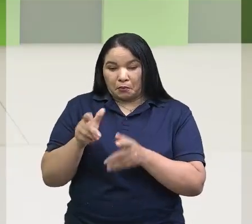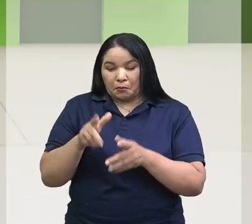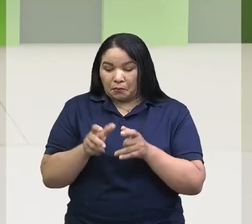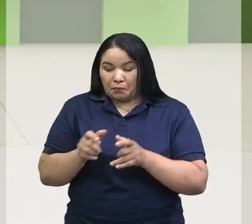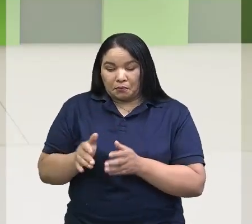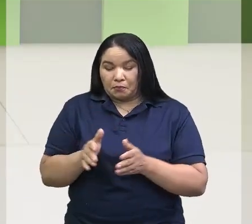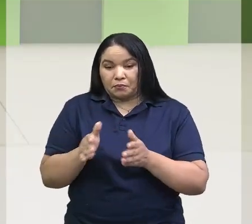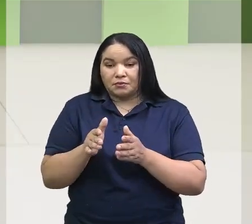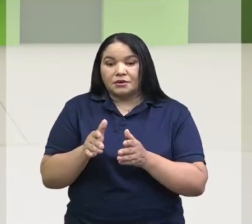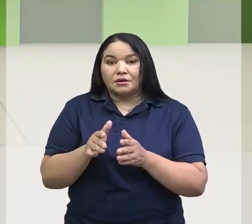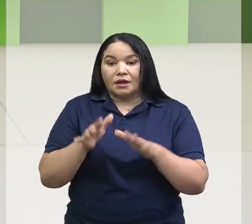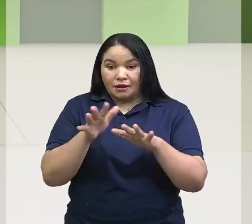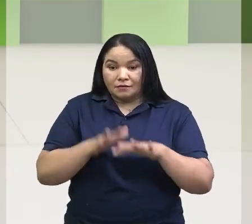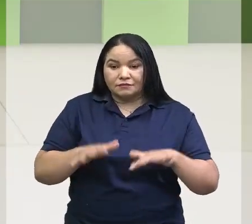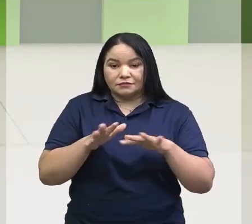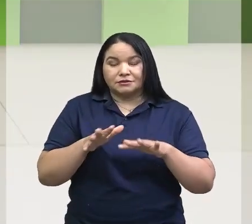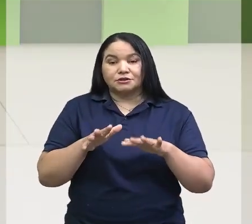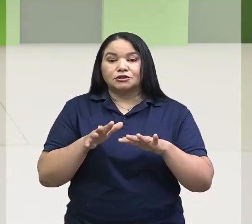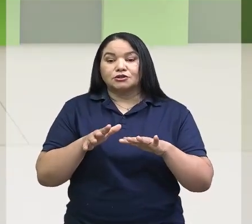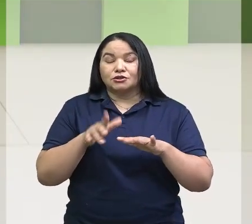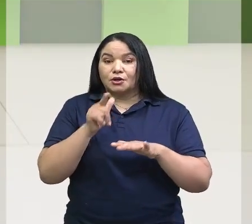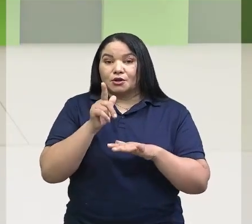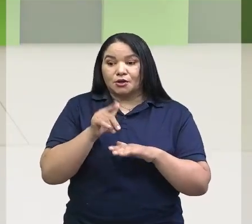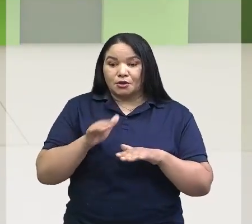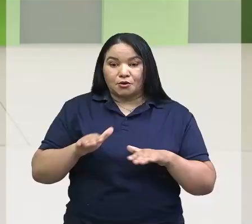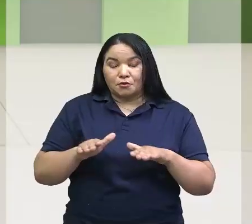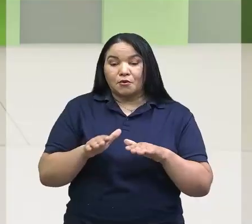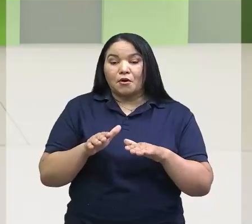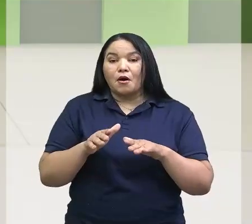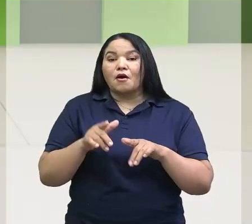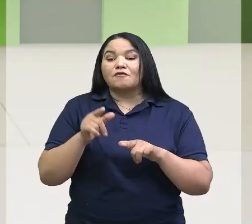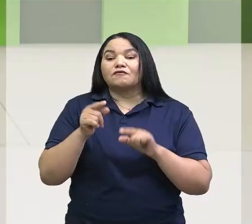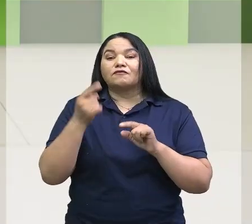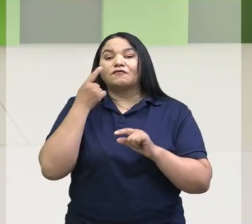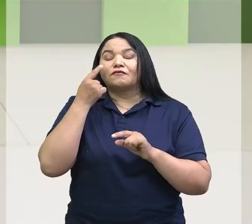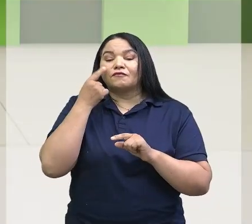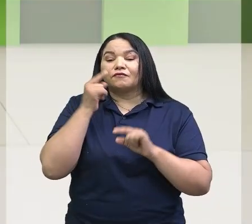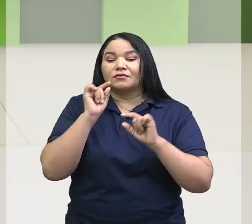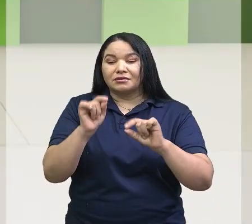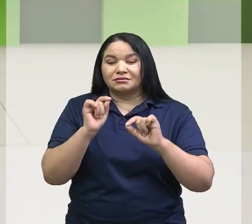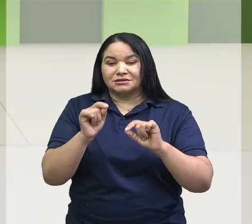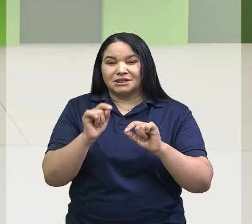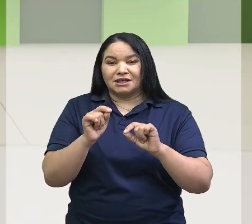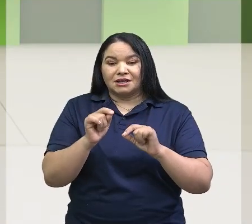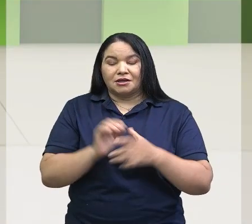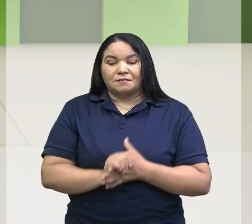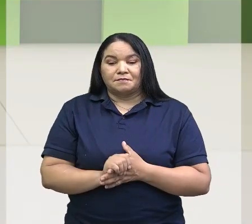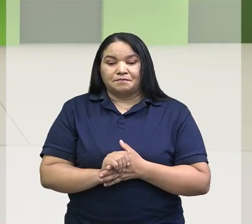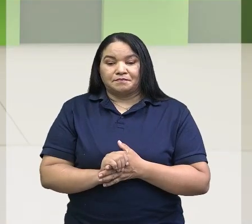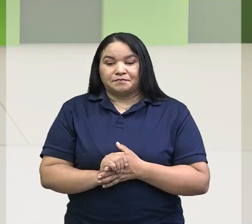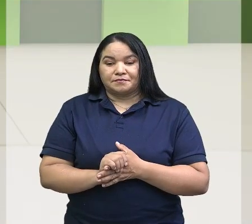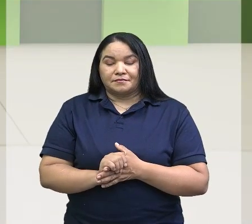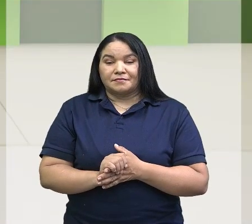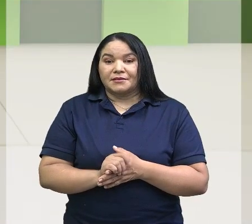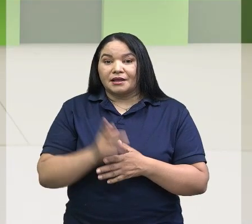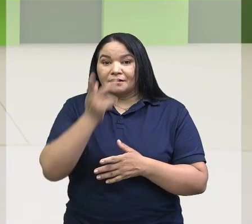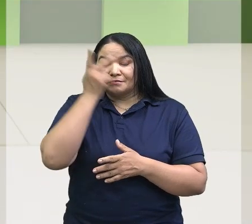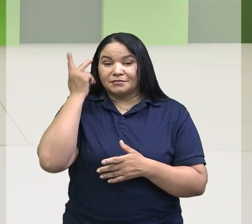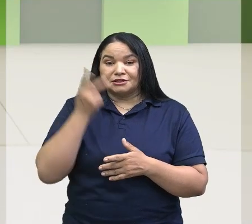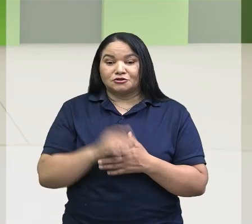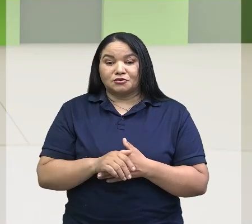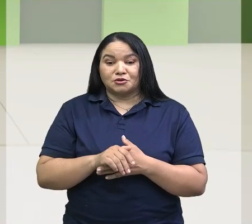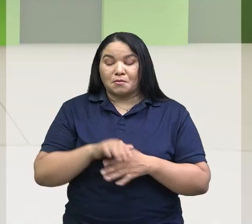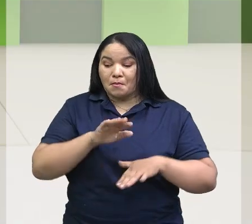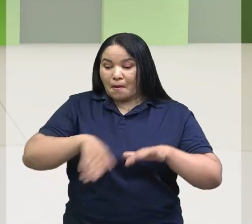vezes corriqueiras, né, em algumas regiões, onde a gente observa, né, as pessoas ali que estavam tomando banho